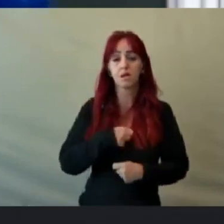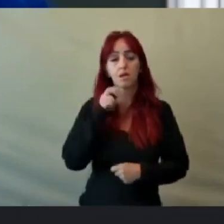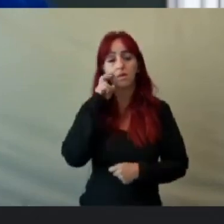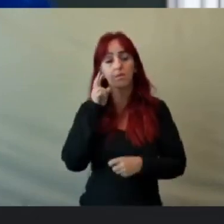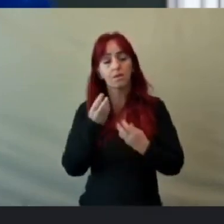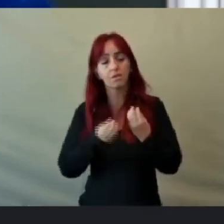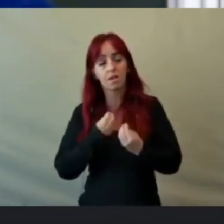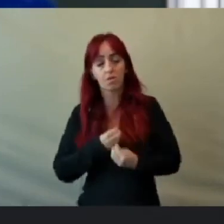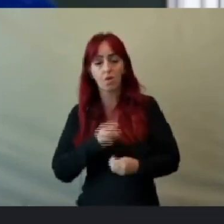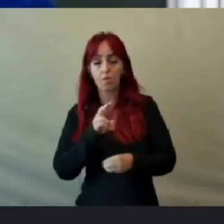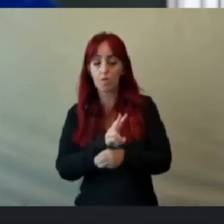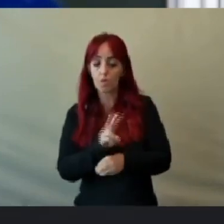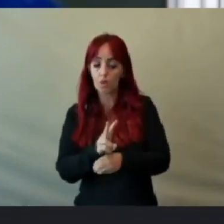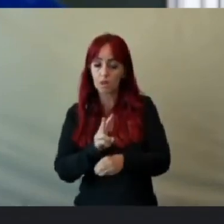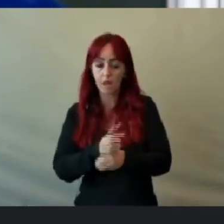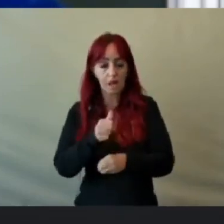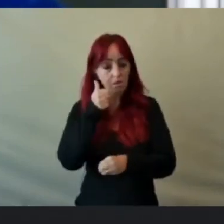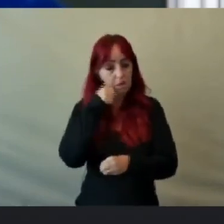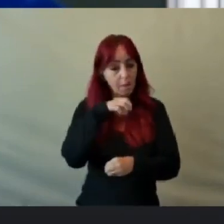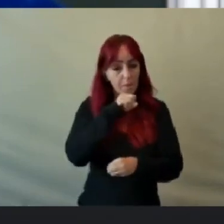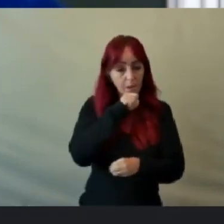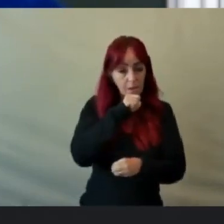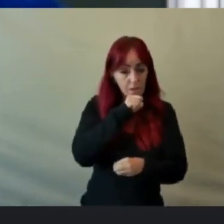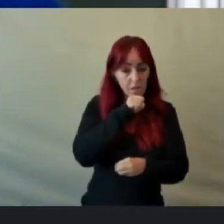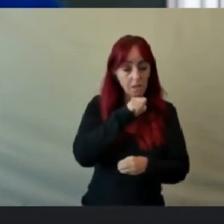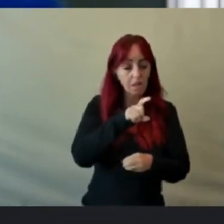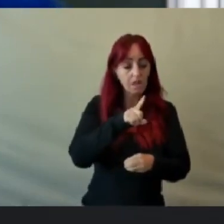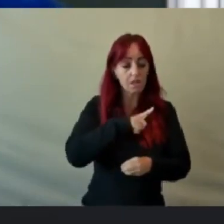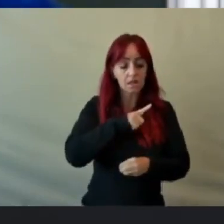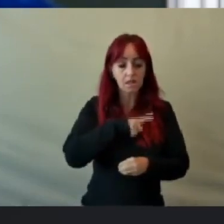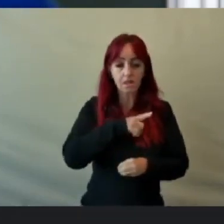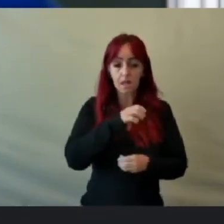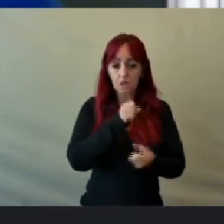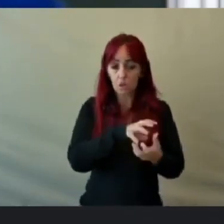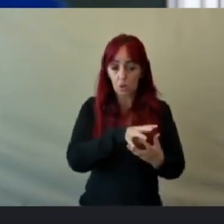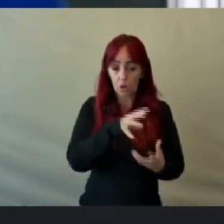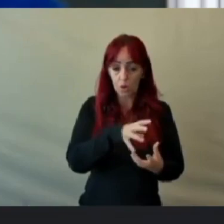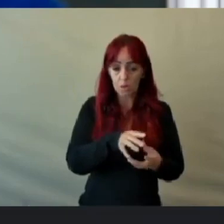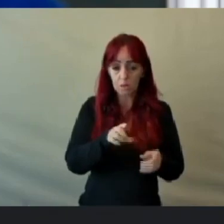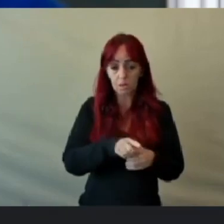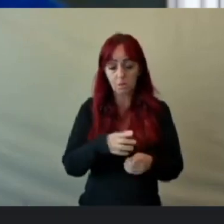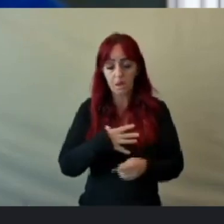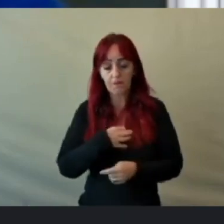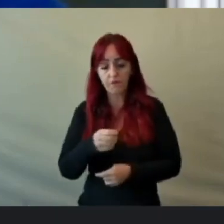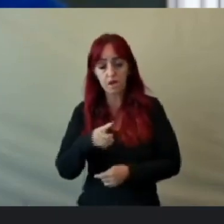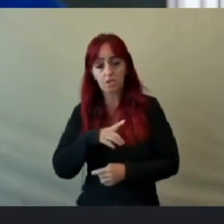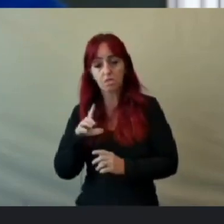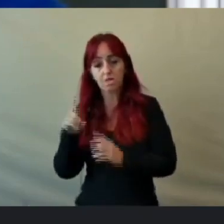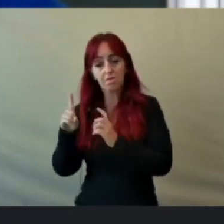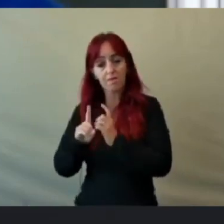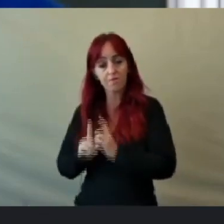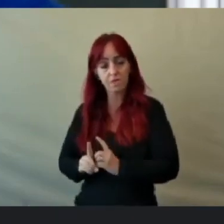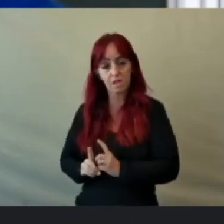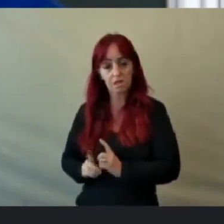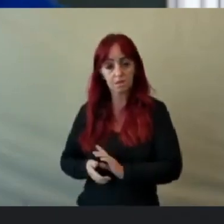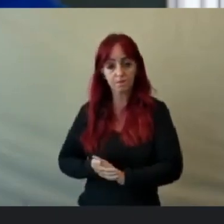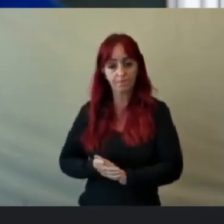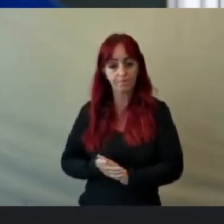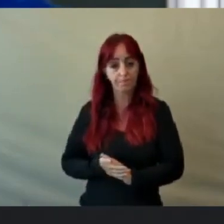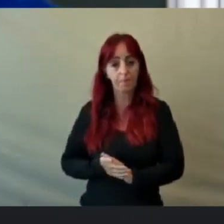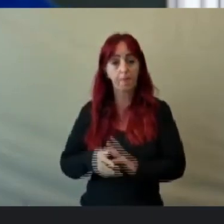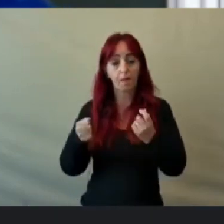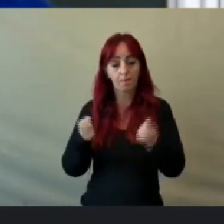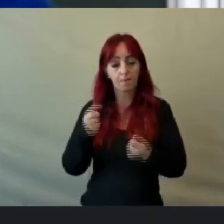do filho que tem deficiência então as pessoas com deficiência estão envelhecendo as pessoas também LGBTQIA+,